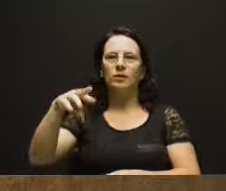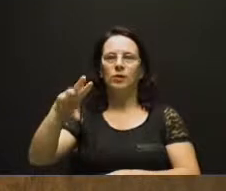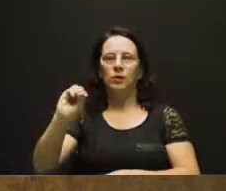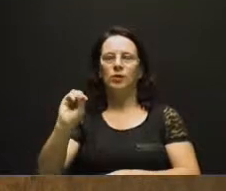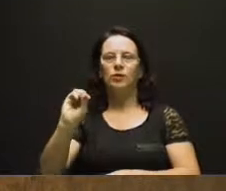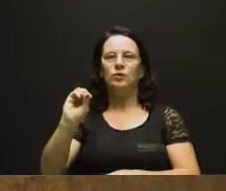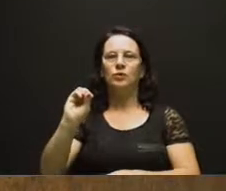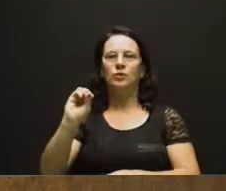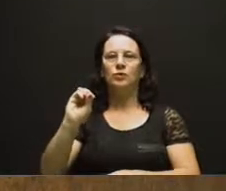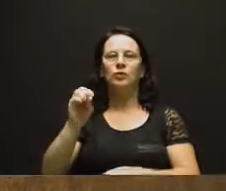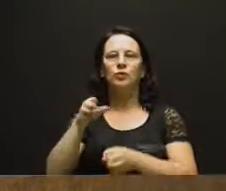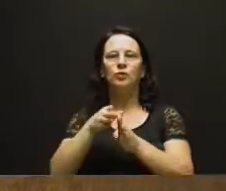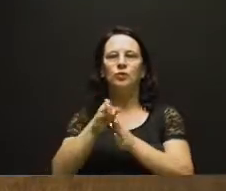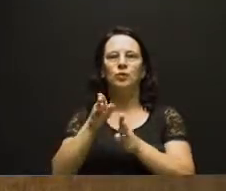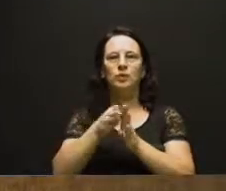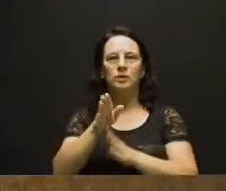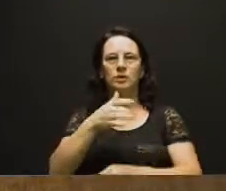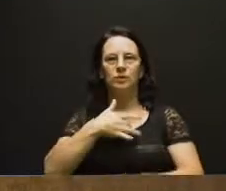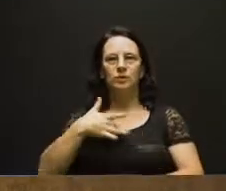de saúde